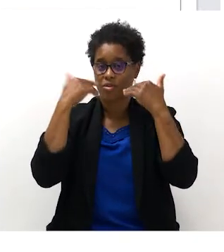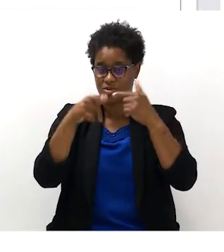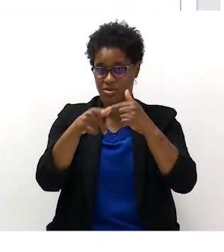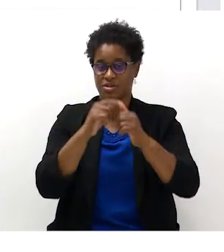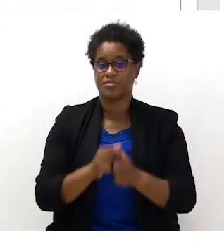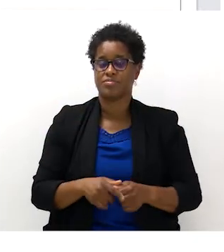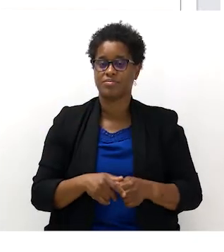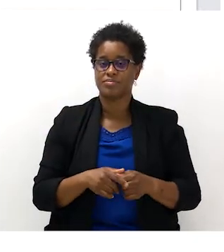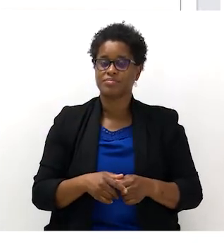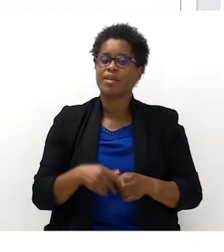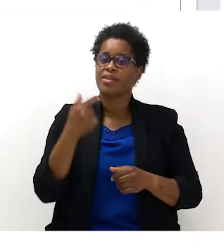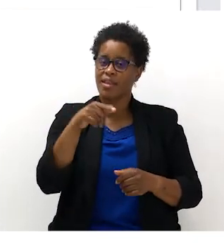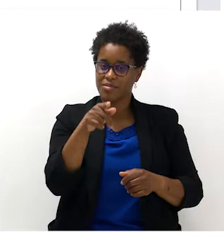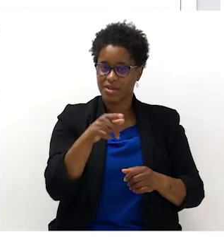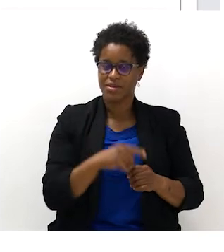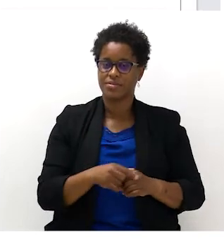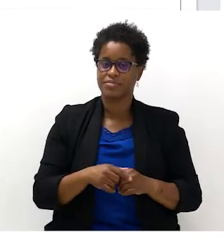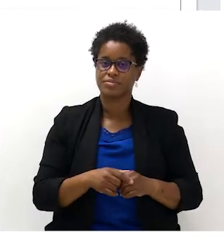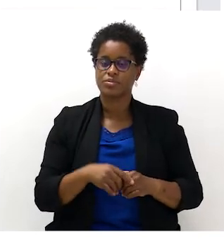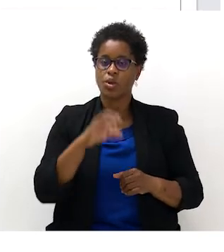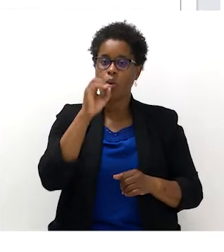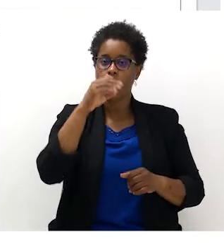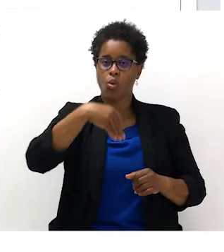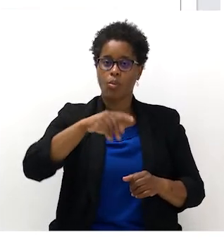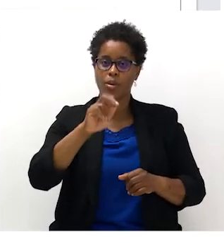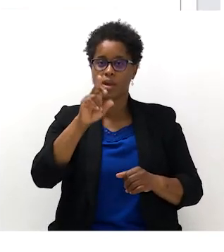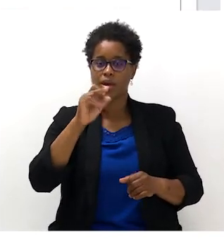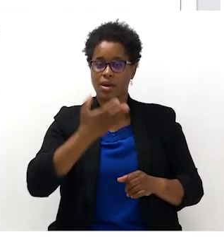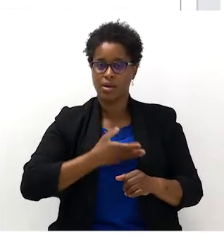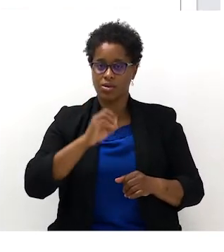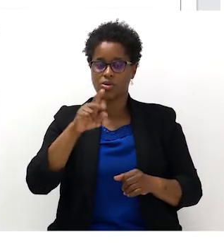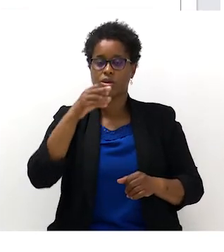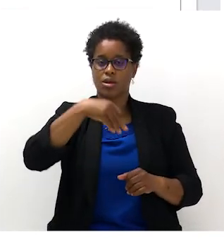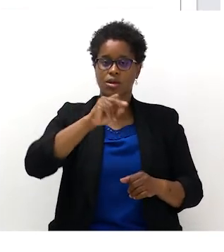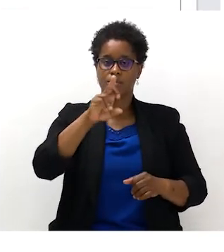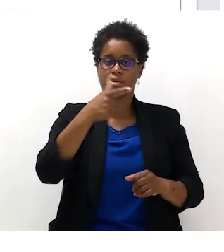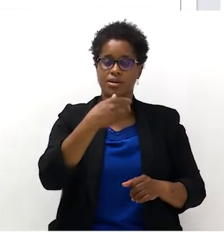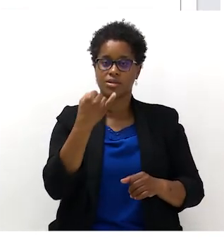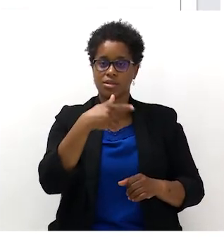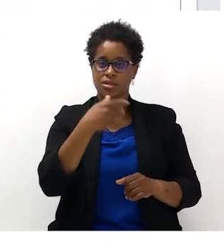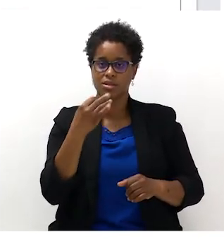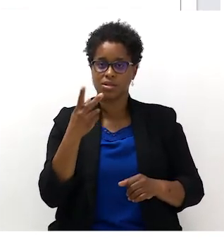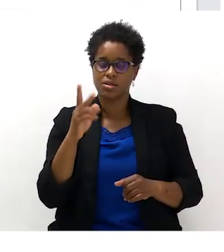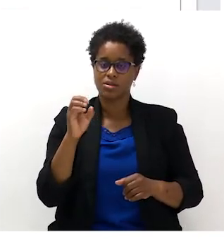orientações. Temos no operadores partitivos e